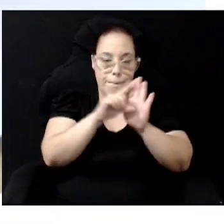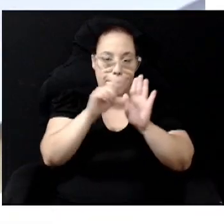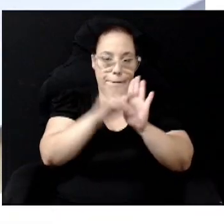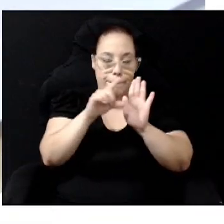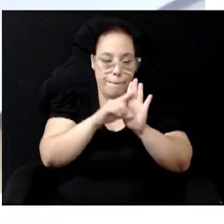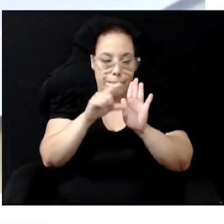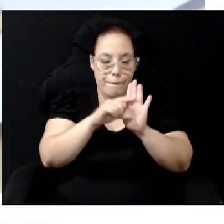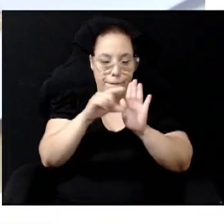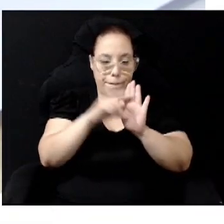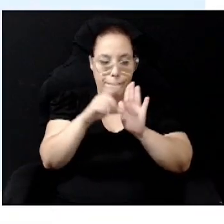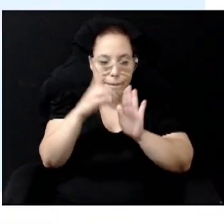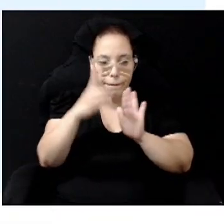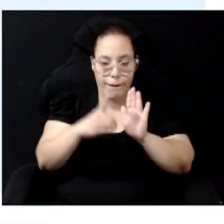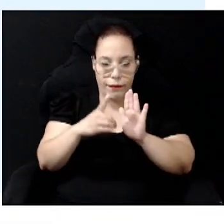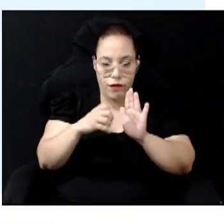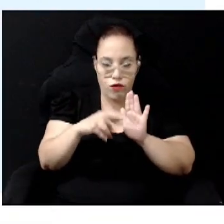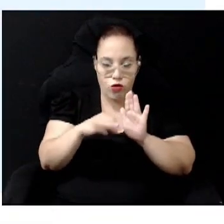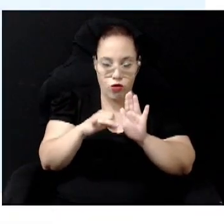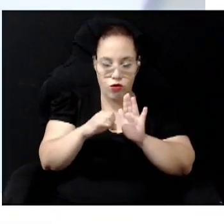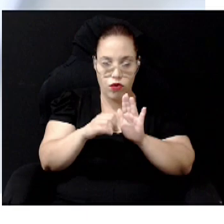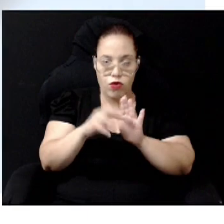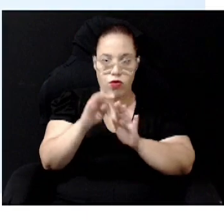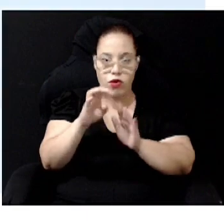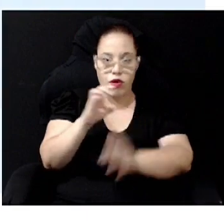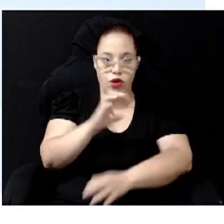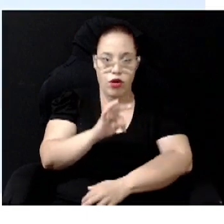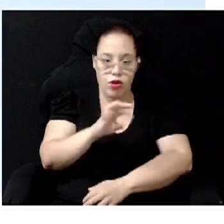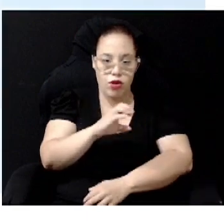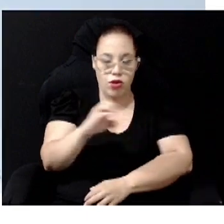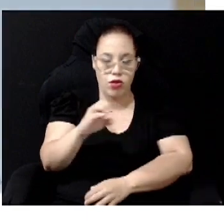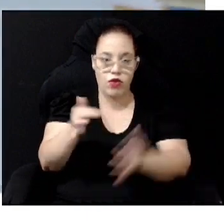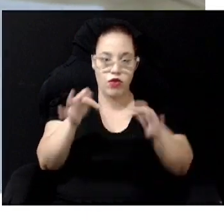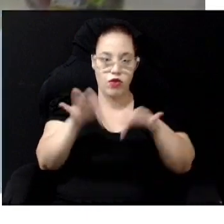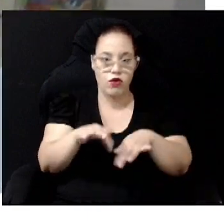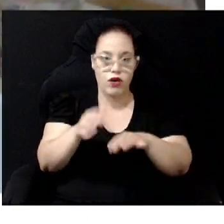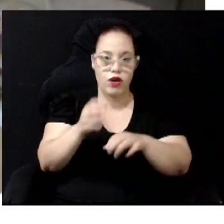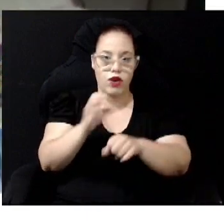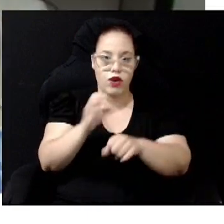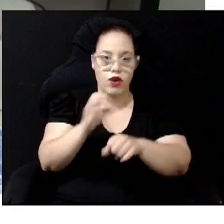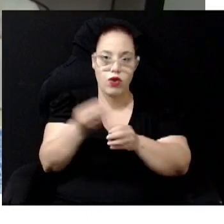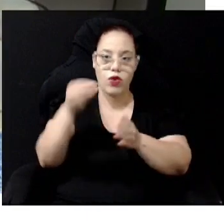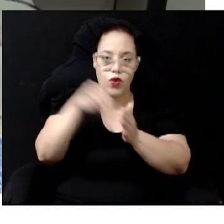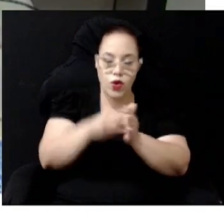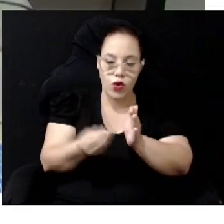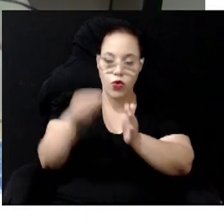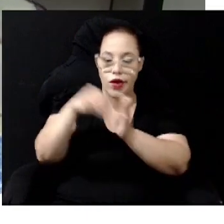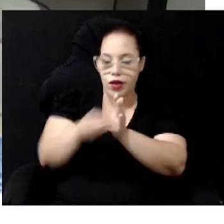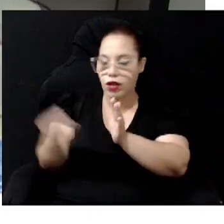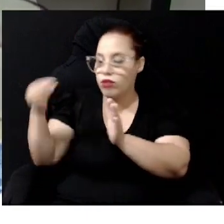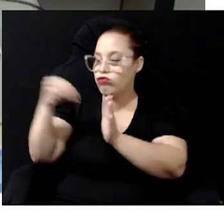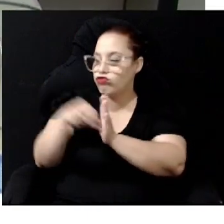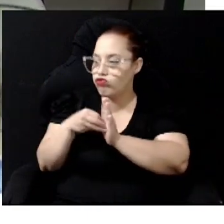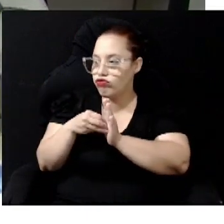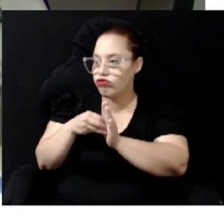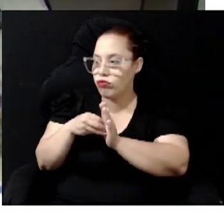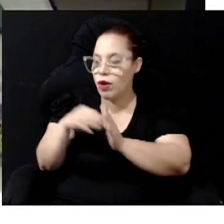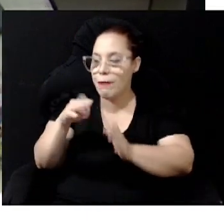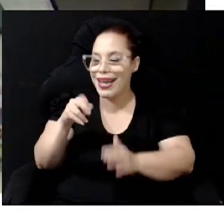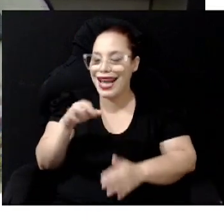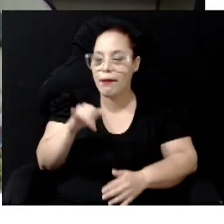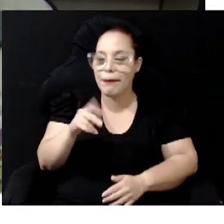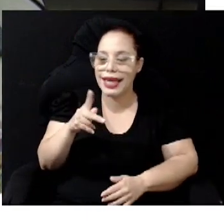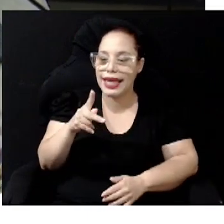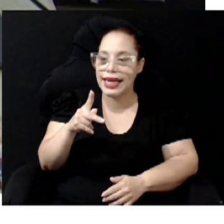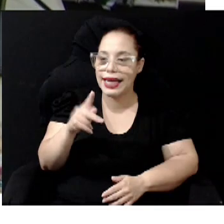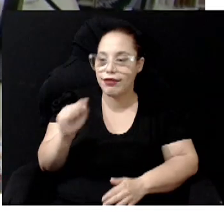meu texto de pesquisa científica, meu trabalho de final de curso. Vai guardando dessa forma e fazendo um backup dele, para depois